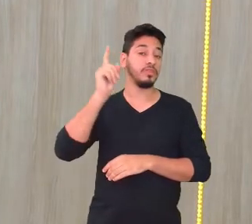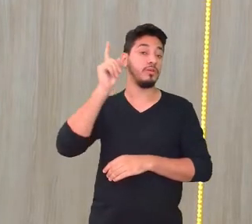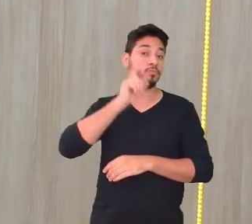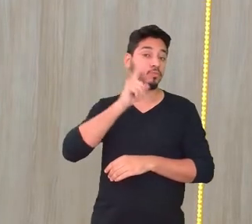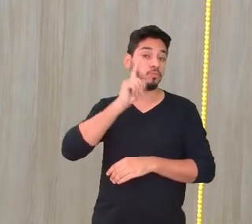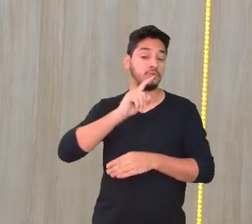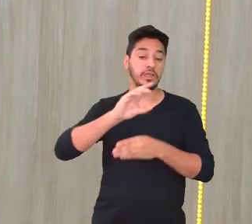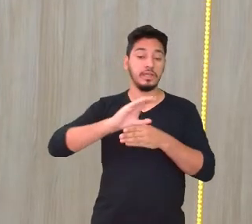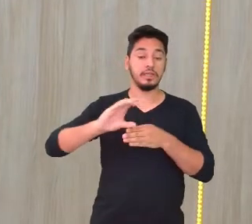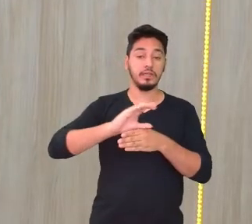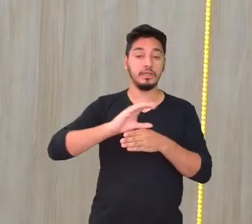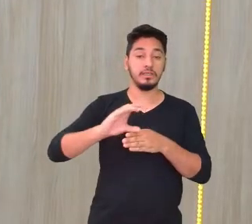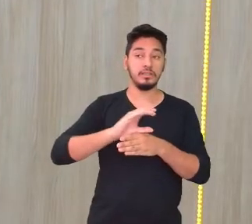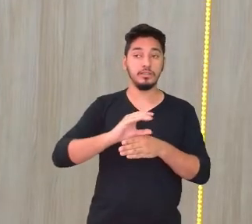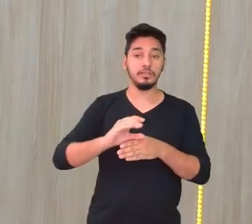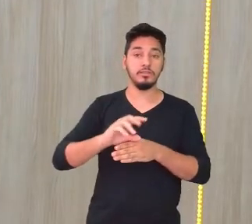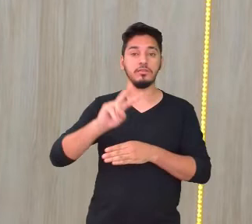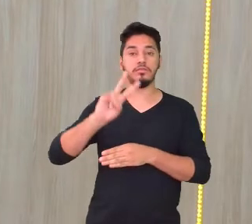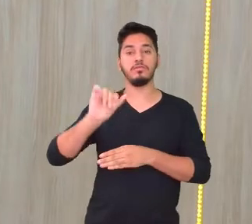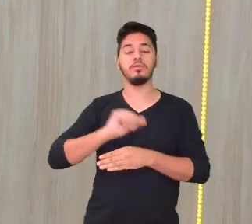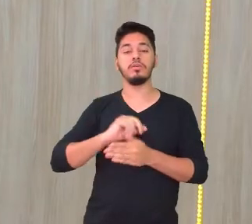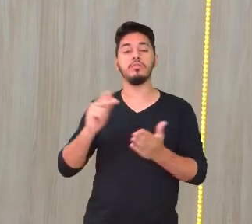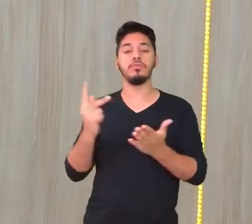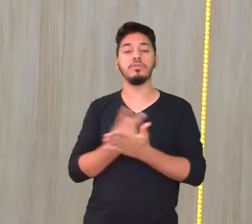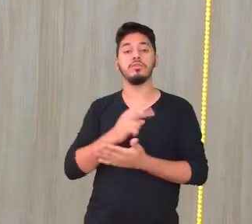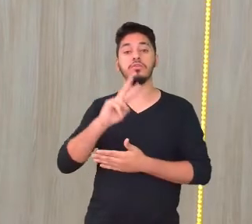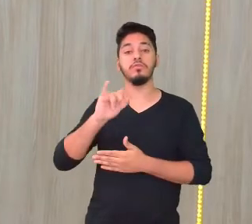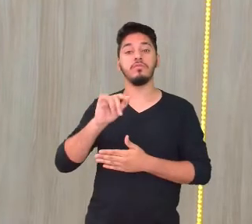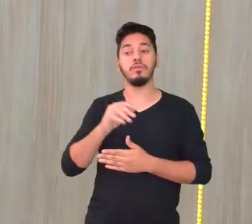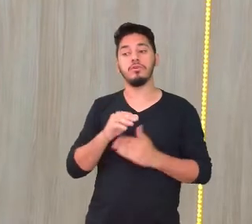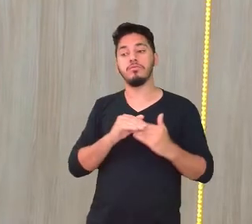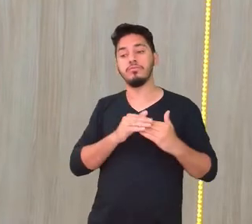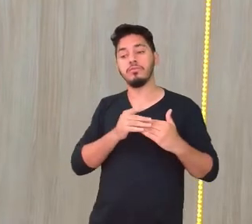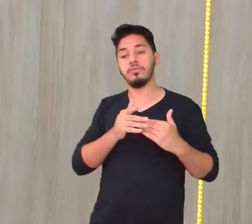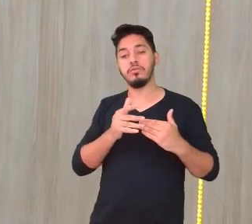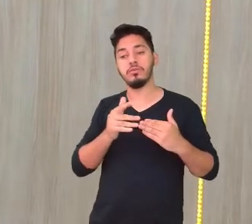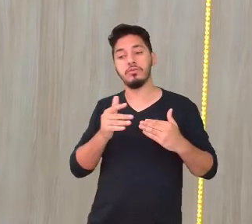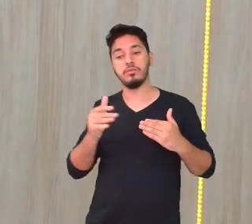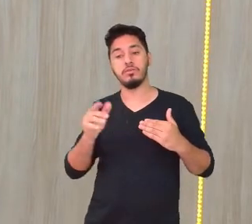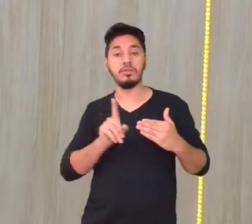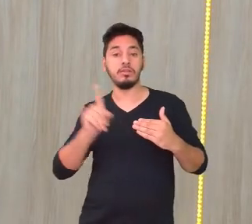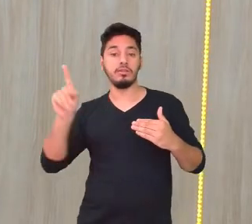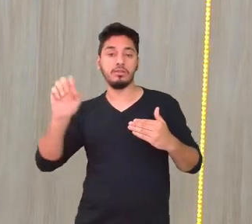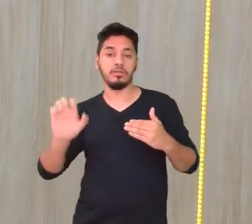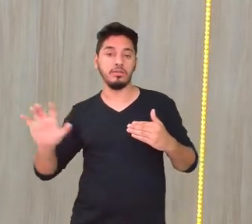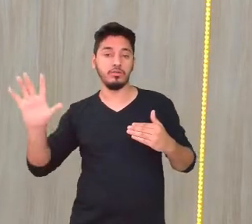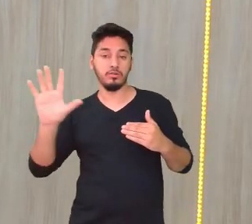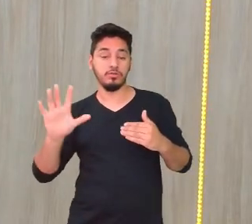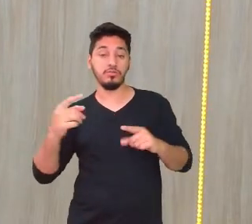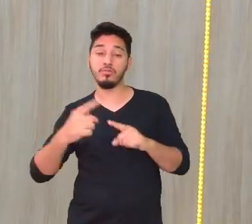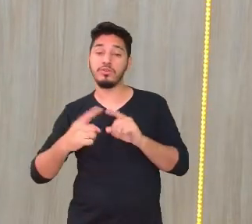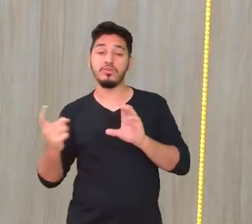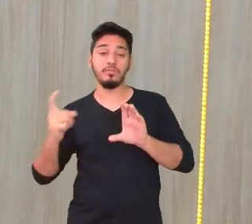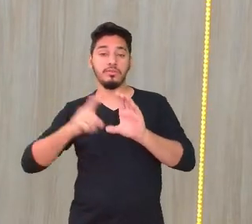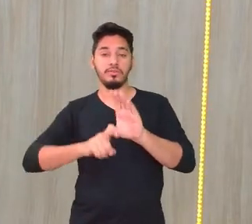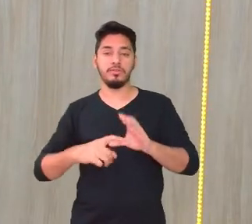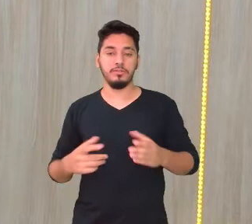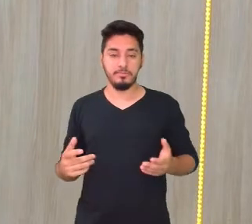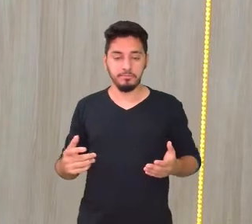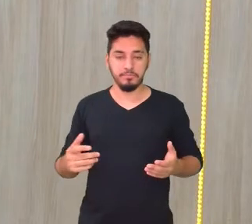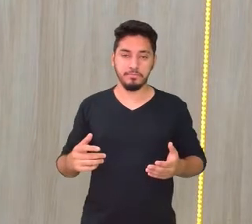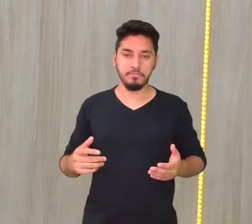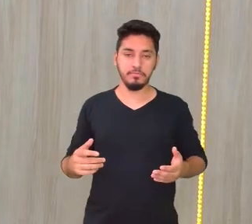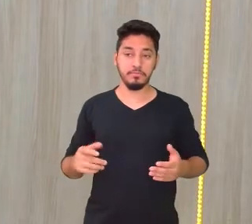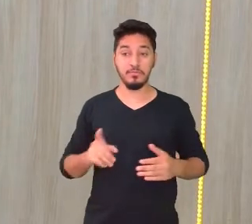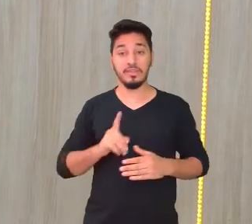crise, essa crise vai reverberar, né, ela vai encontrar eco lá na Europa, né, e a tensão na Europa já era